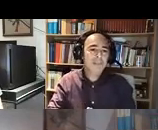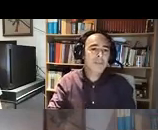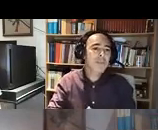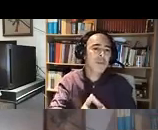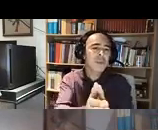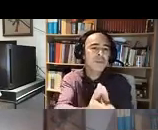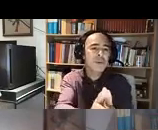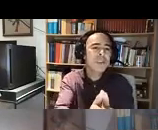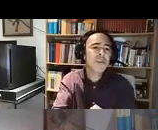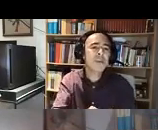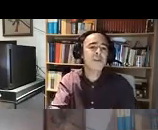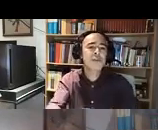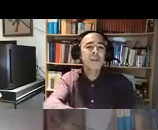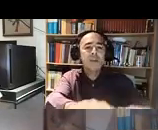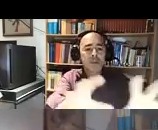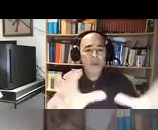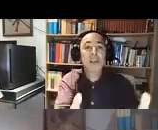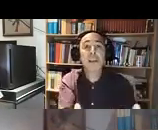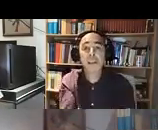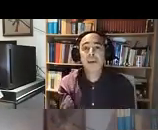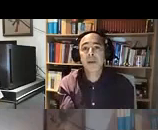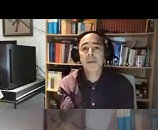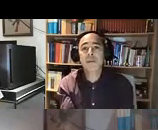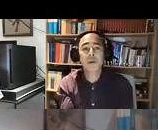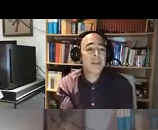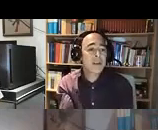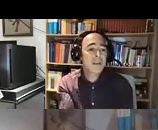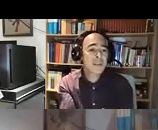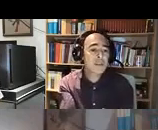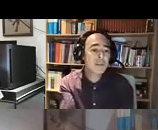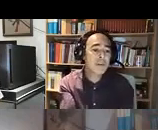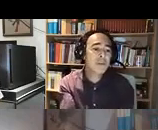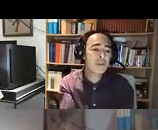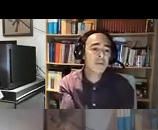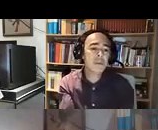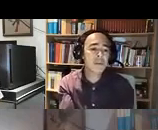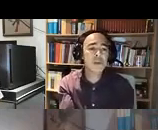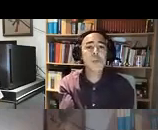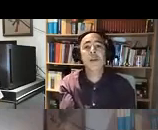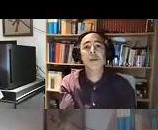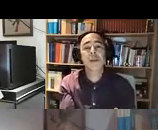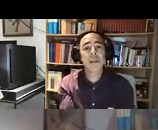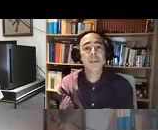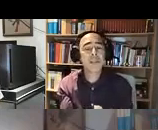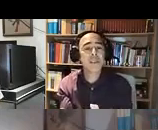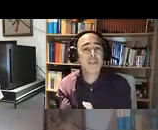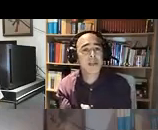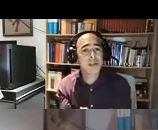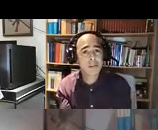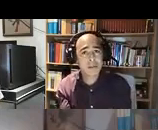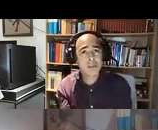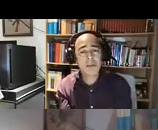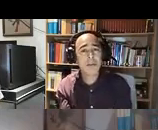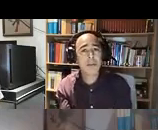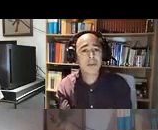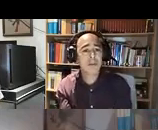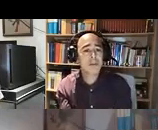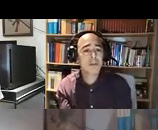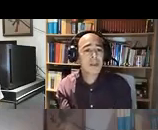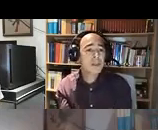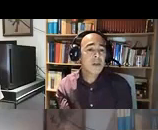exemplo quando a pessoa que está no início juntamente com toda aquela equipa aquela formou fazem uma faturação do valor de dois mil anos a empresa vai pagar